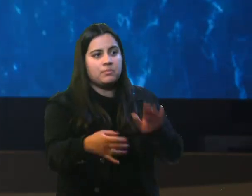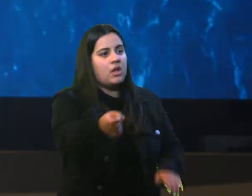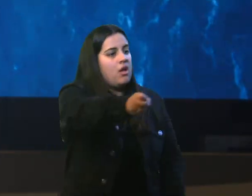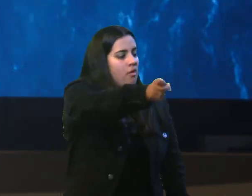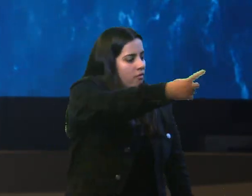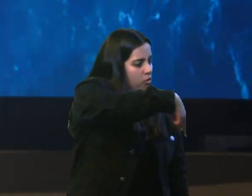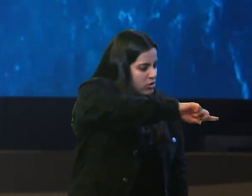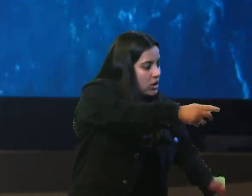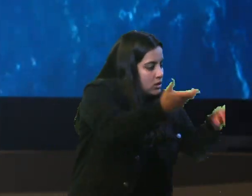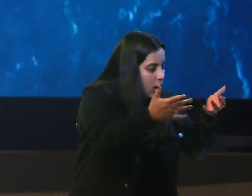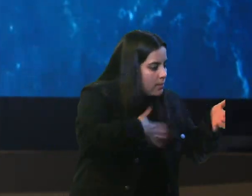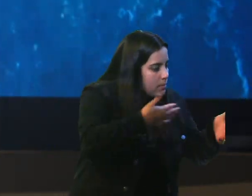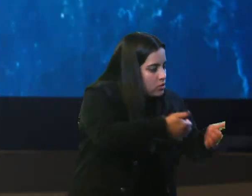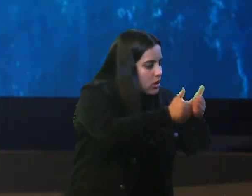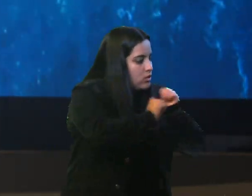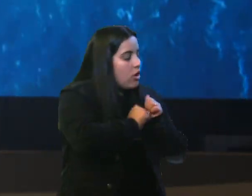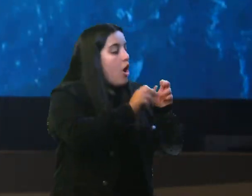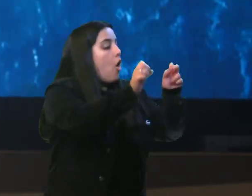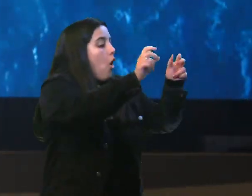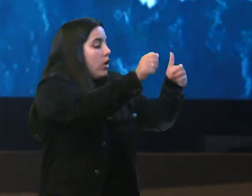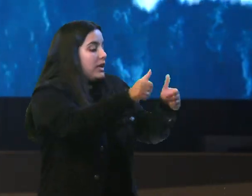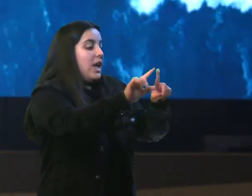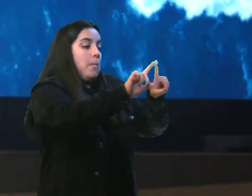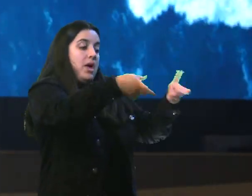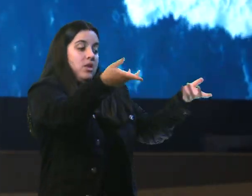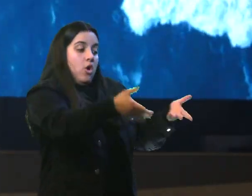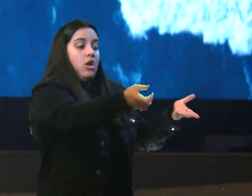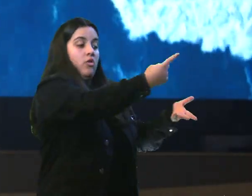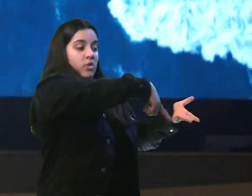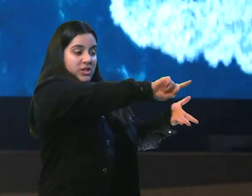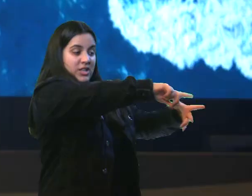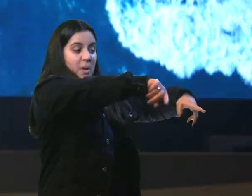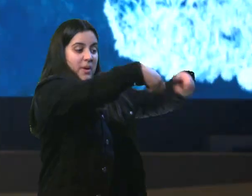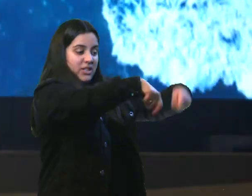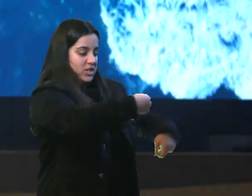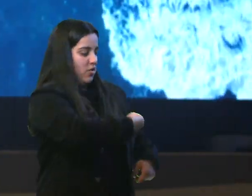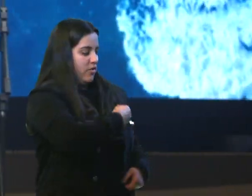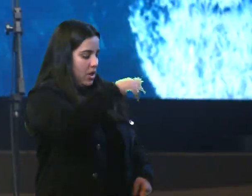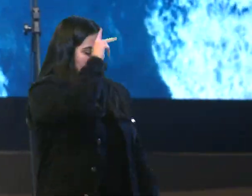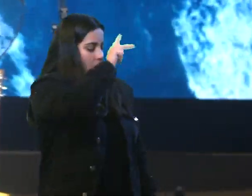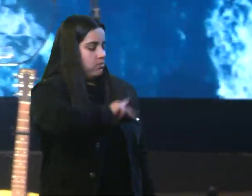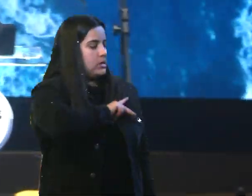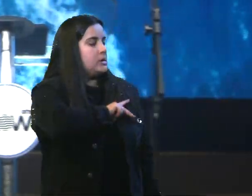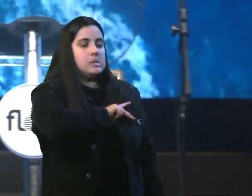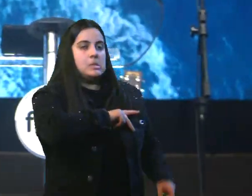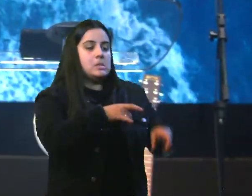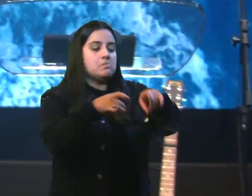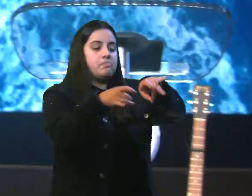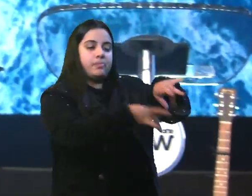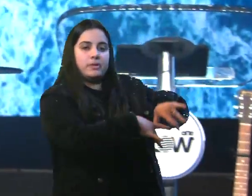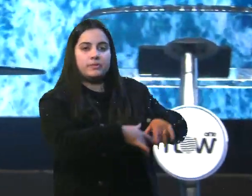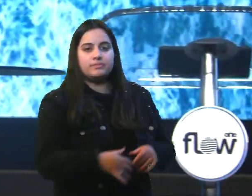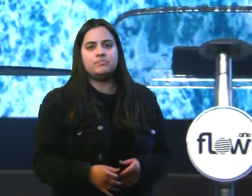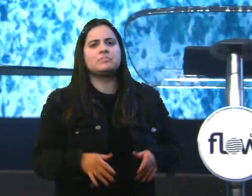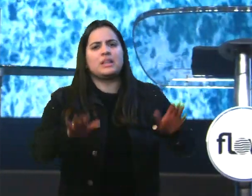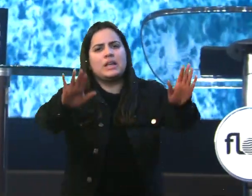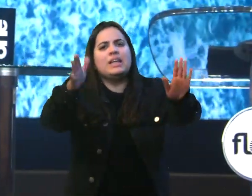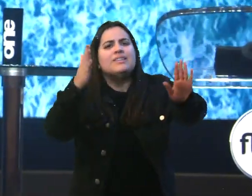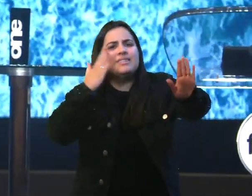negue-se a si mesmo. E sabe, na vida todos nós queremos ter